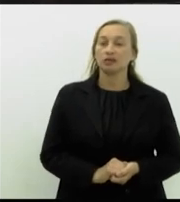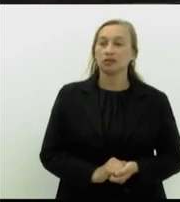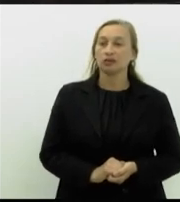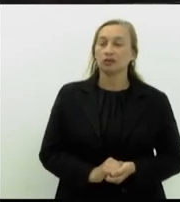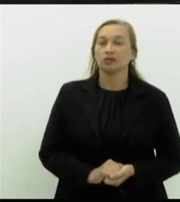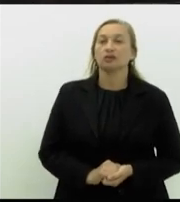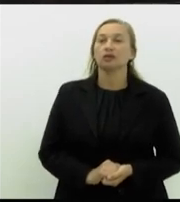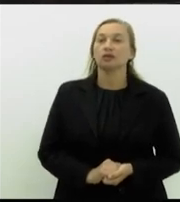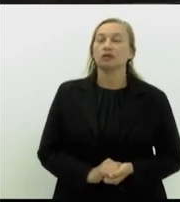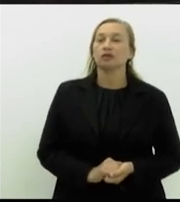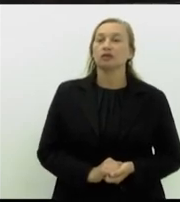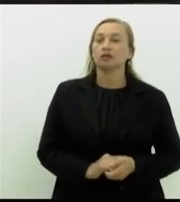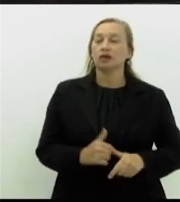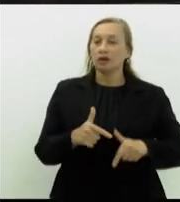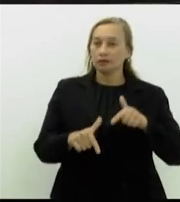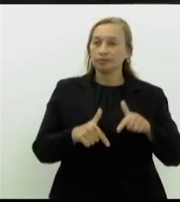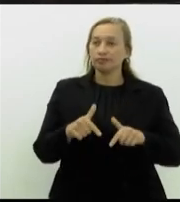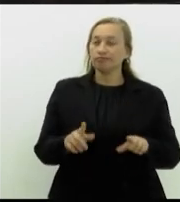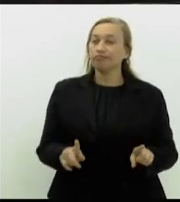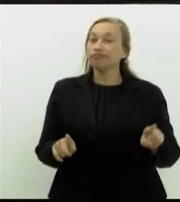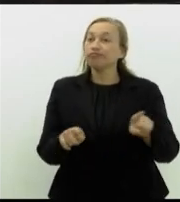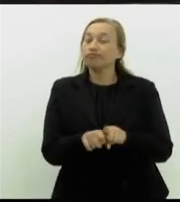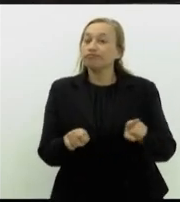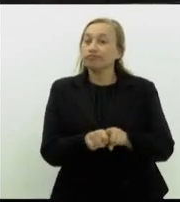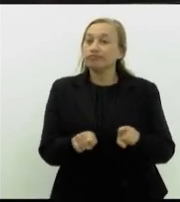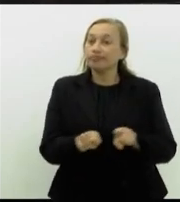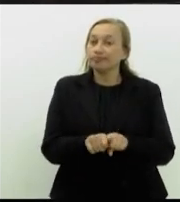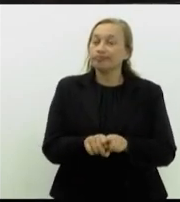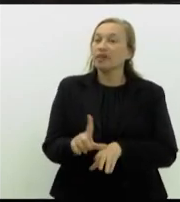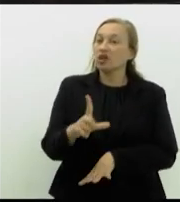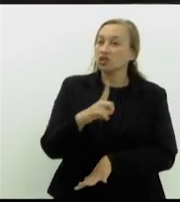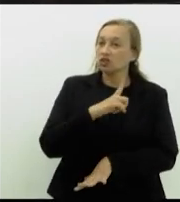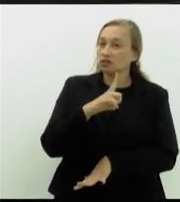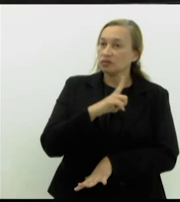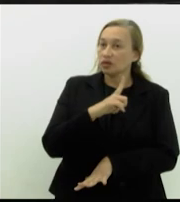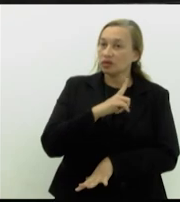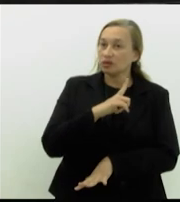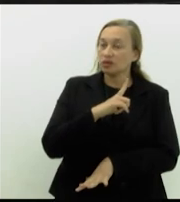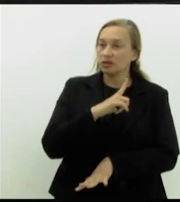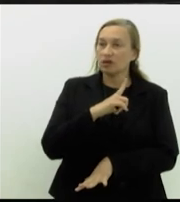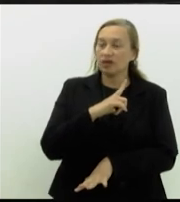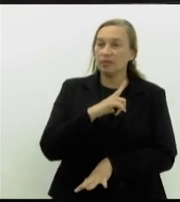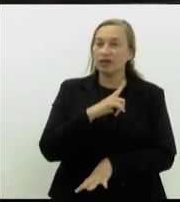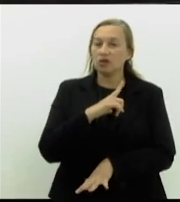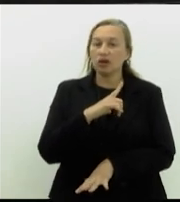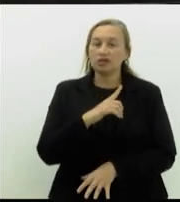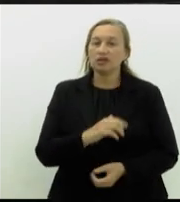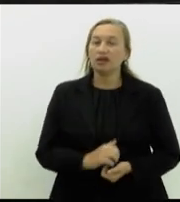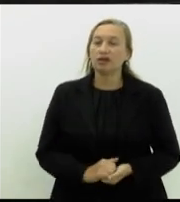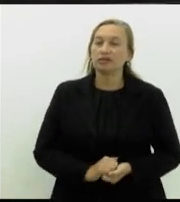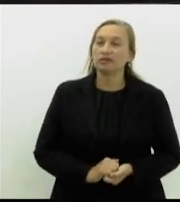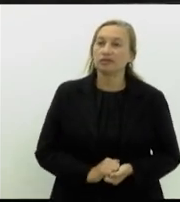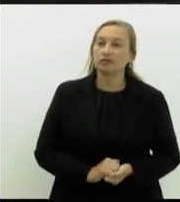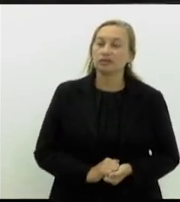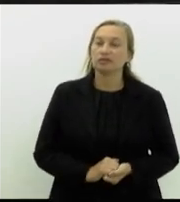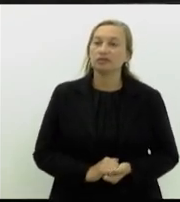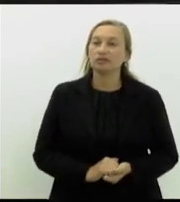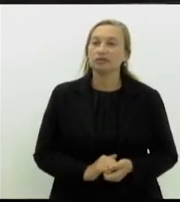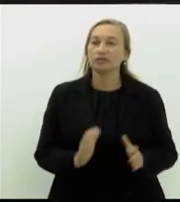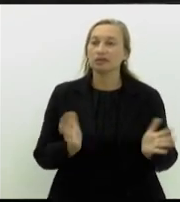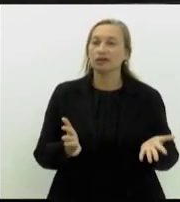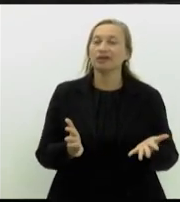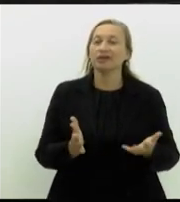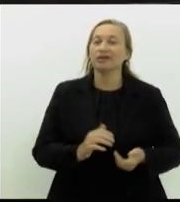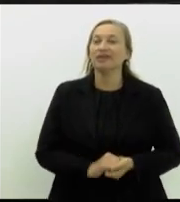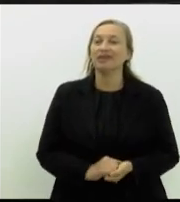postas. E também tivemos aqui um debate sobre as condições dos equipamentos de proteção individual, os